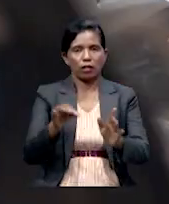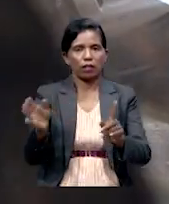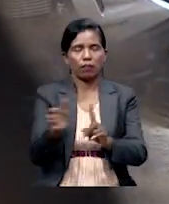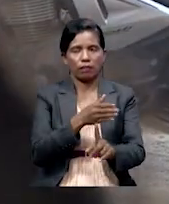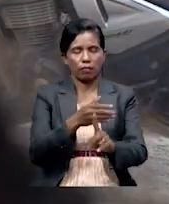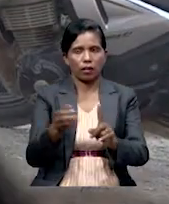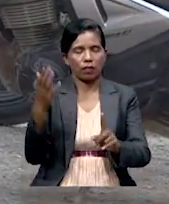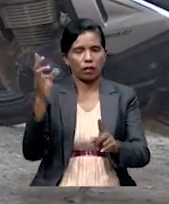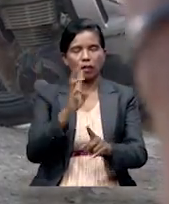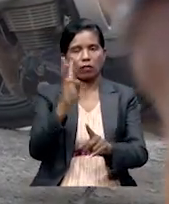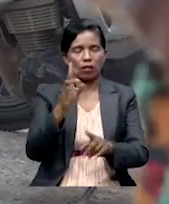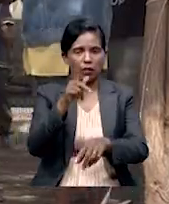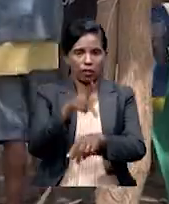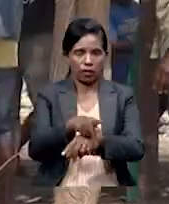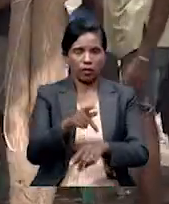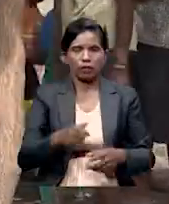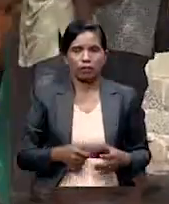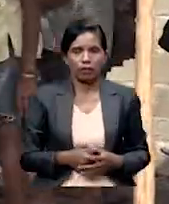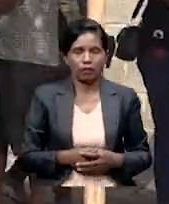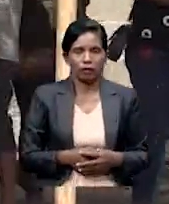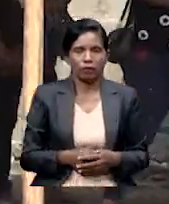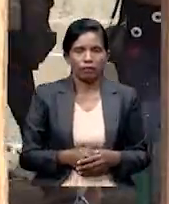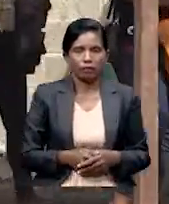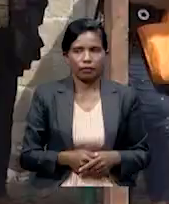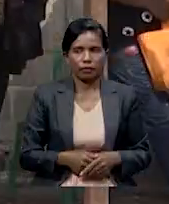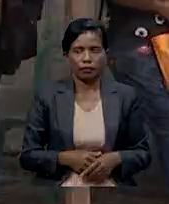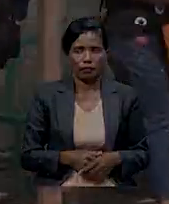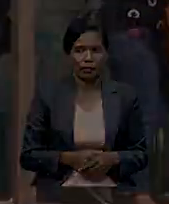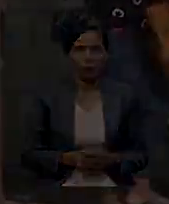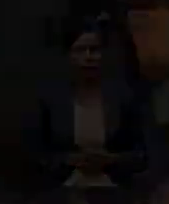quarta-feira kalam fuin lalaisne. Laura Xavier, Hilario Guzmán, GMN.